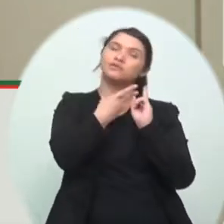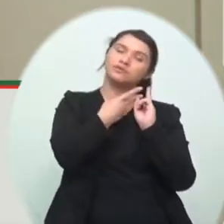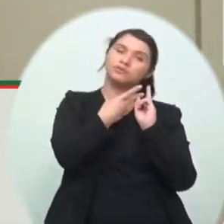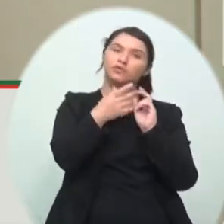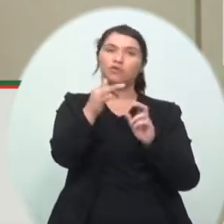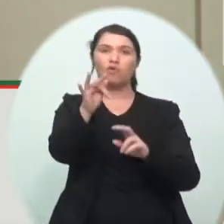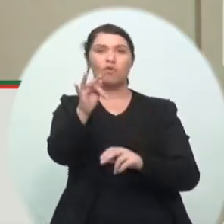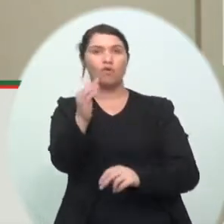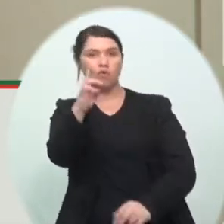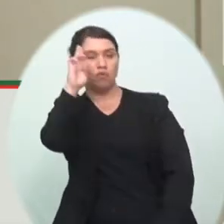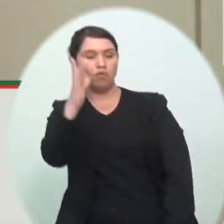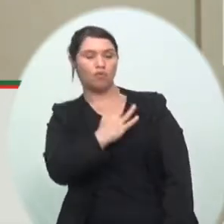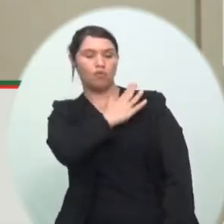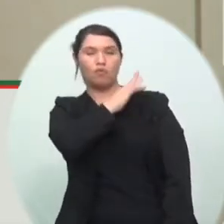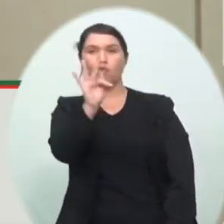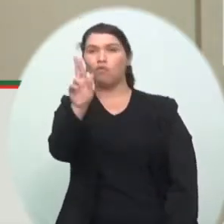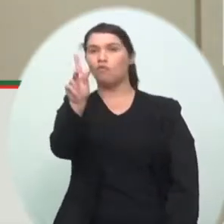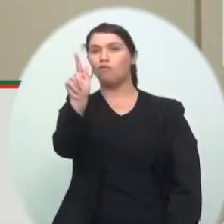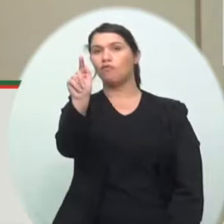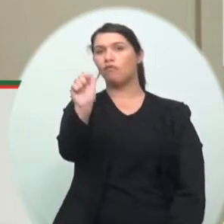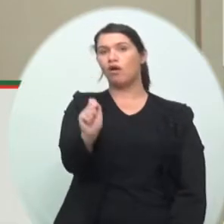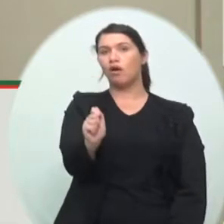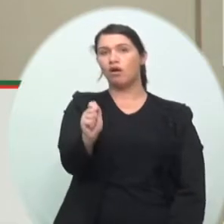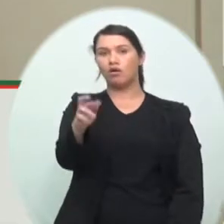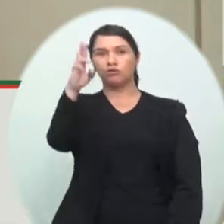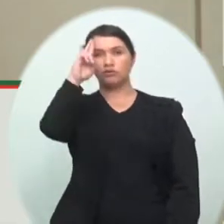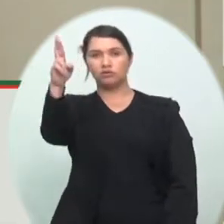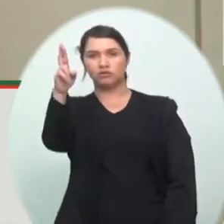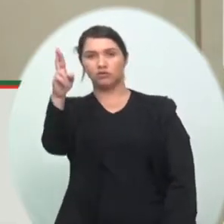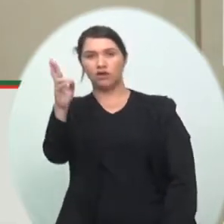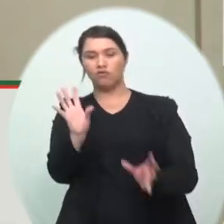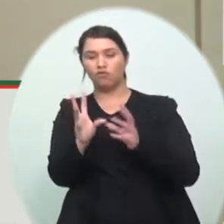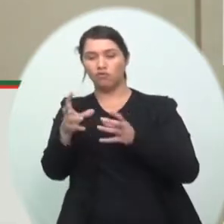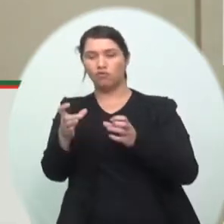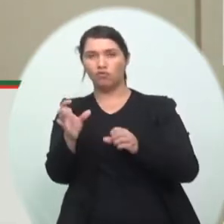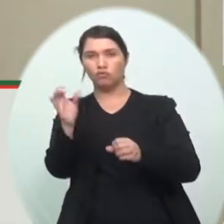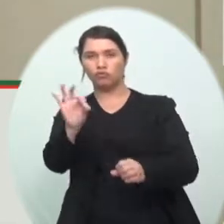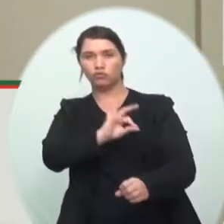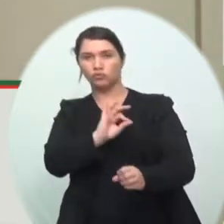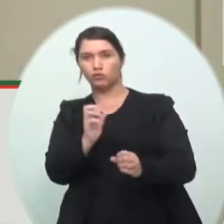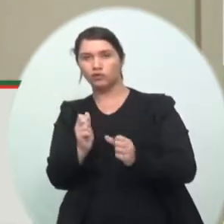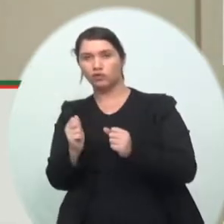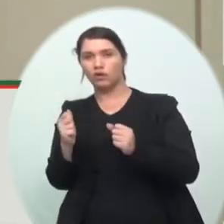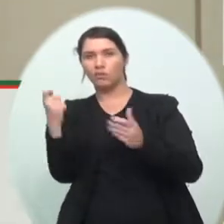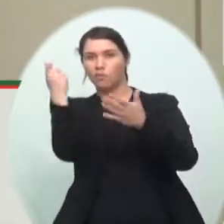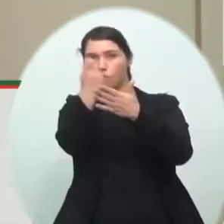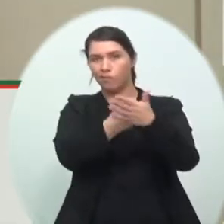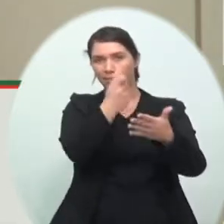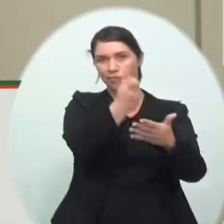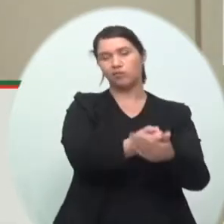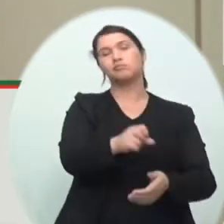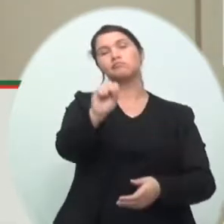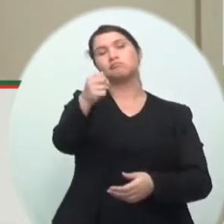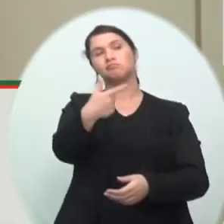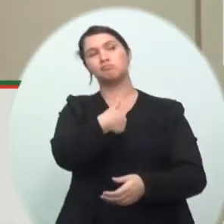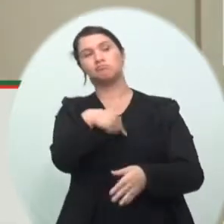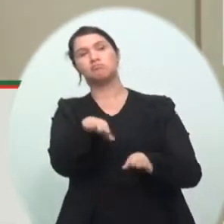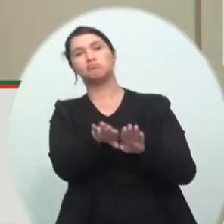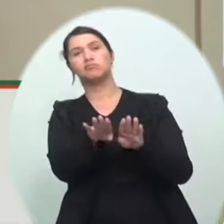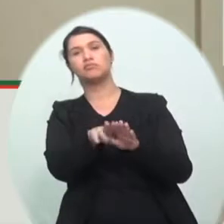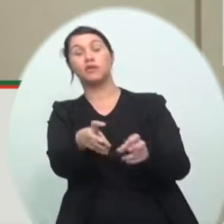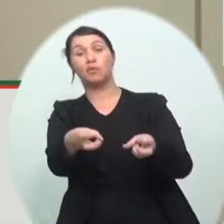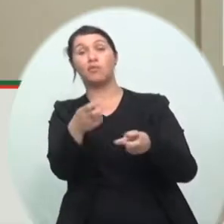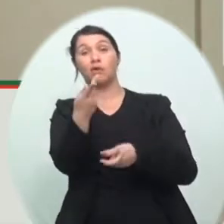o Fraga estava à frente da tropa. Outros detalhes importantes que eu presenciei, a sua participação no